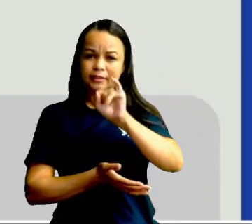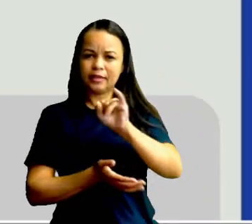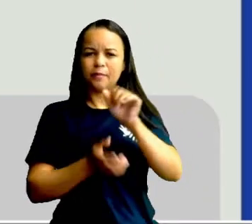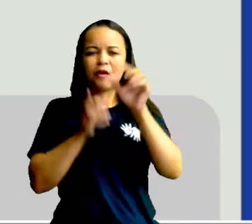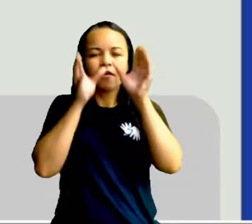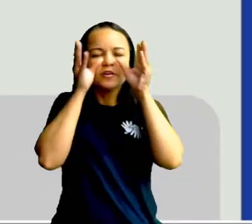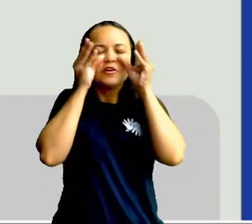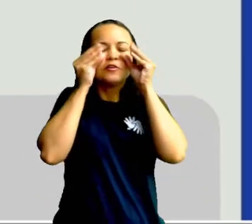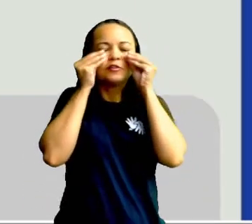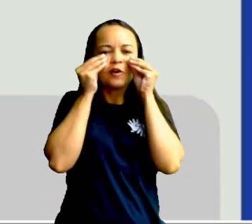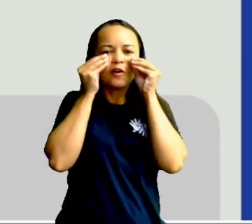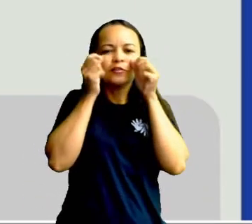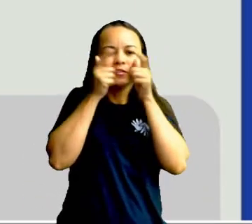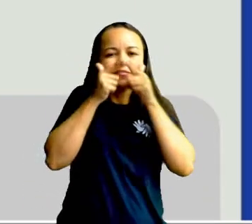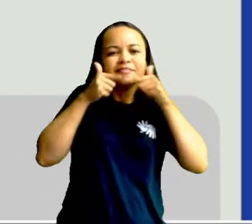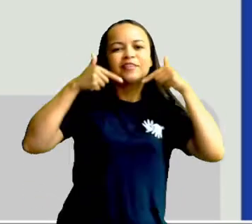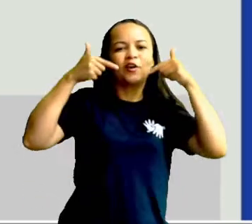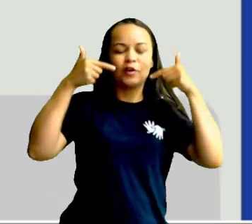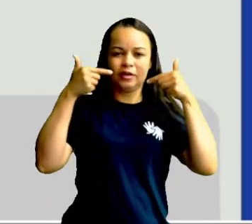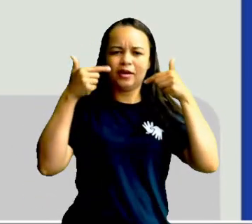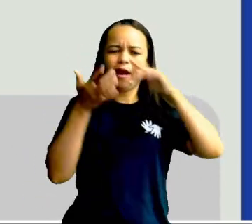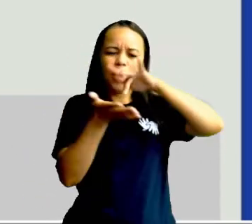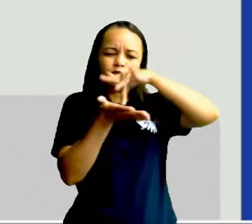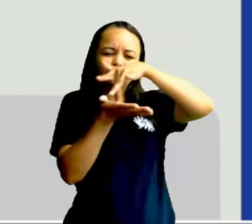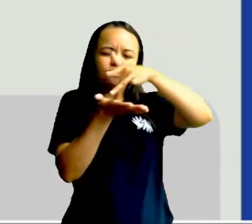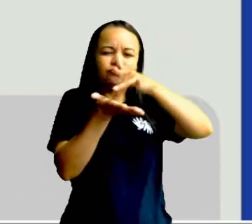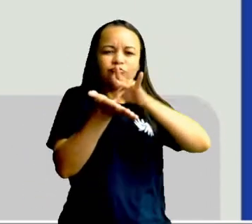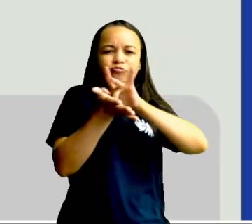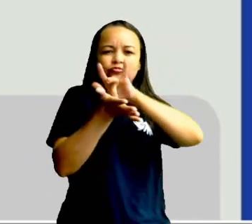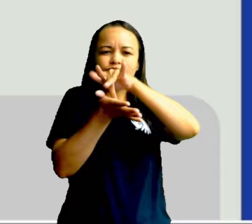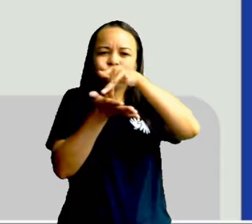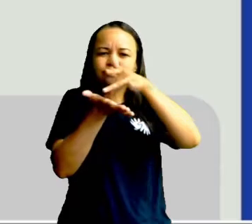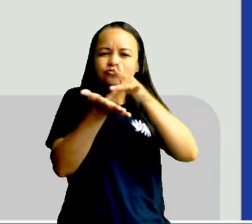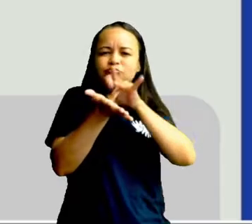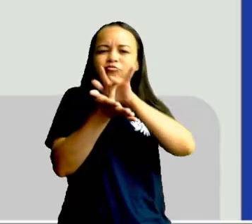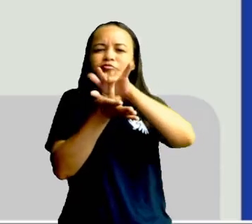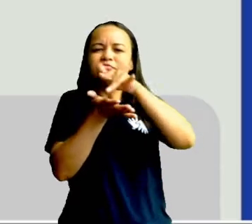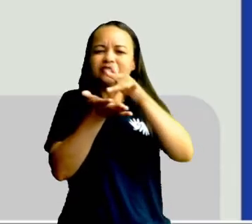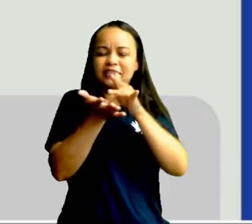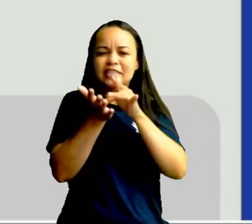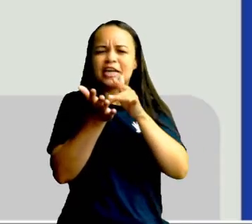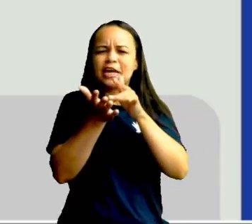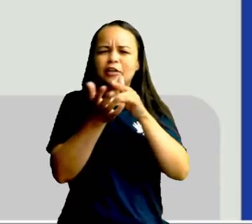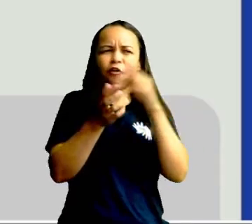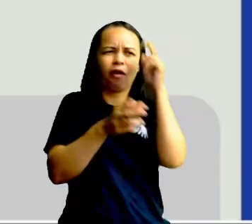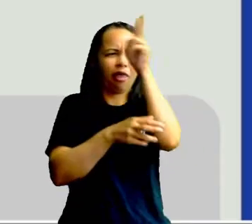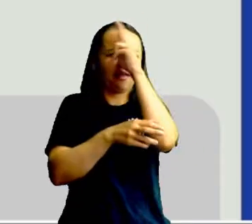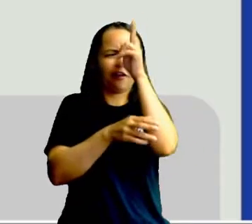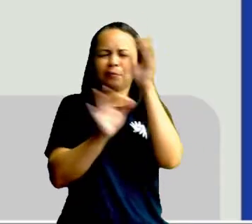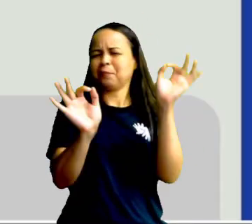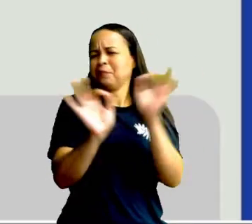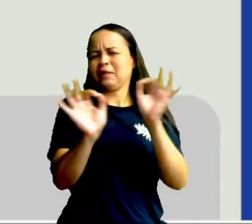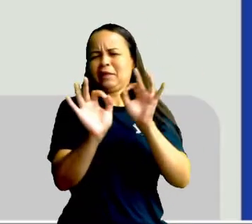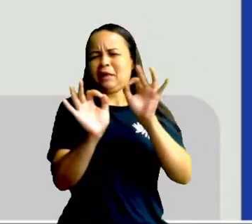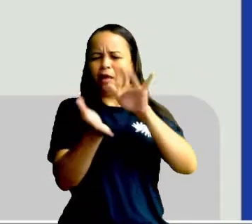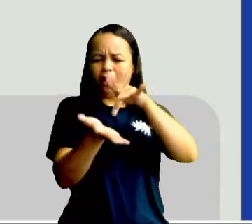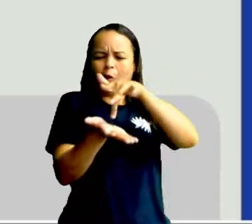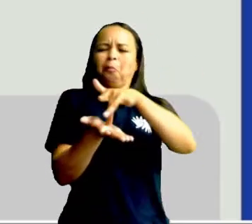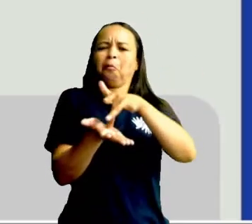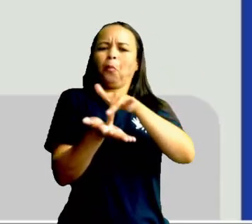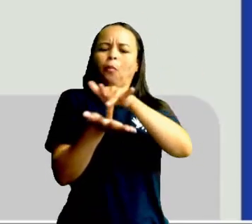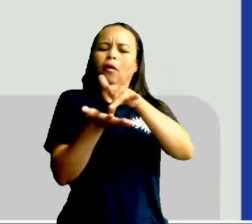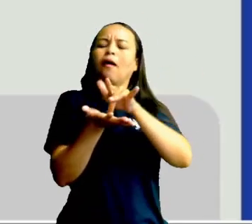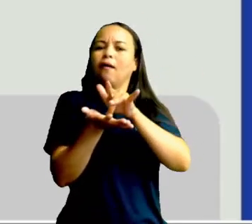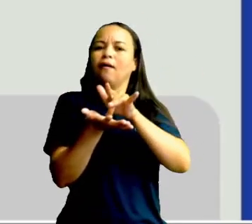sorri. Roda, roda, roda, com os bracinhos no ar, e não fica tonta nem sai do